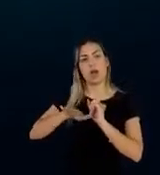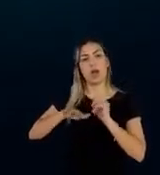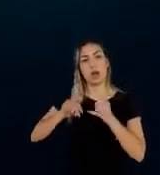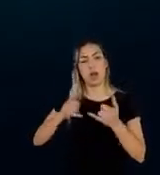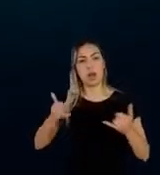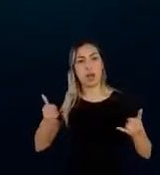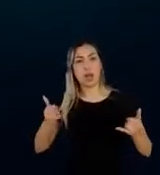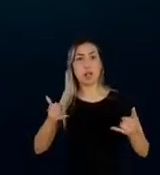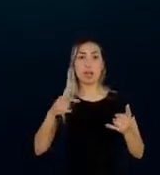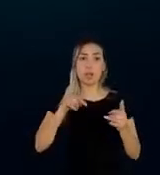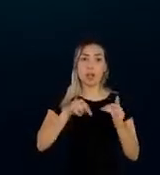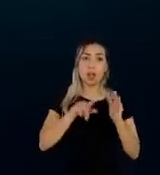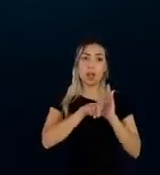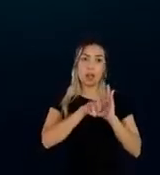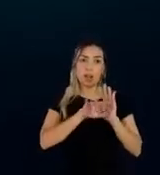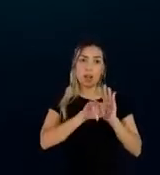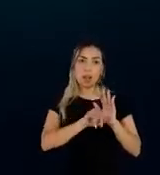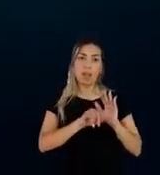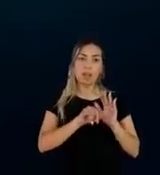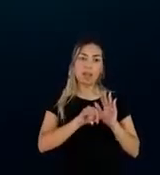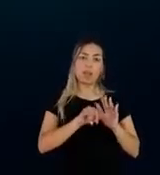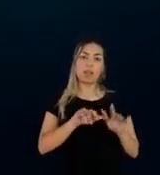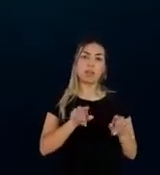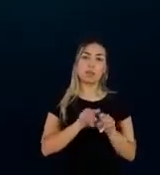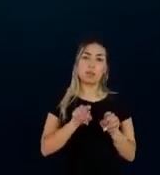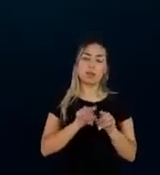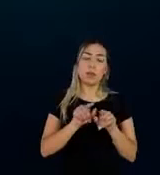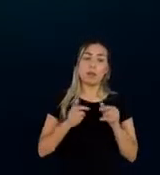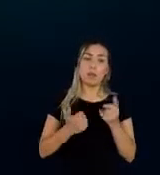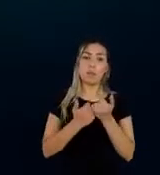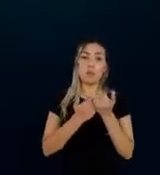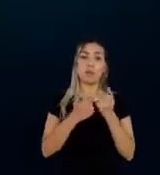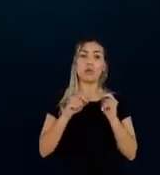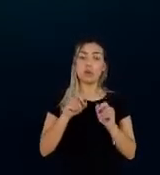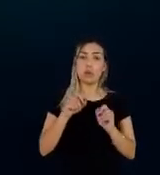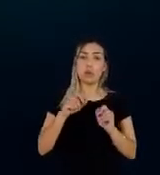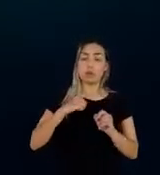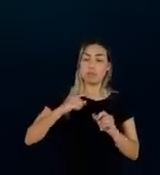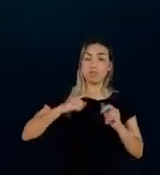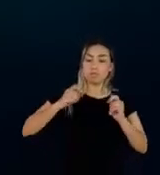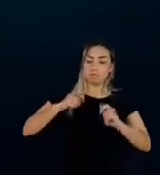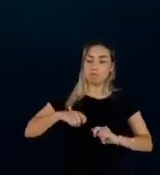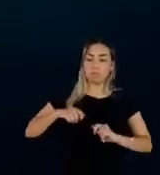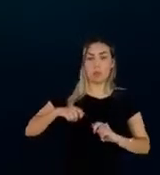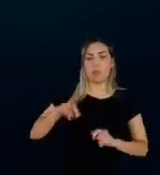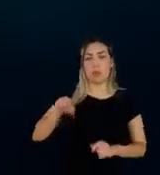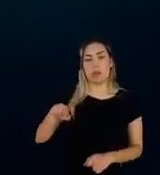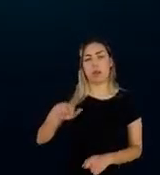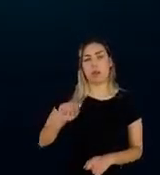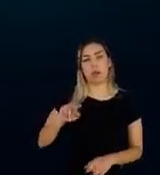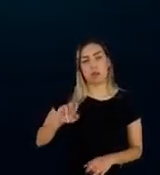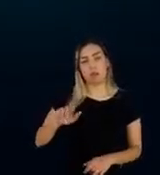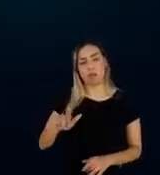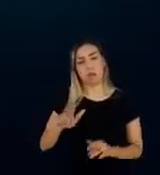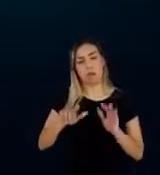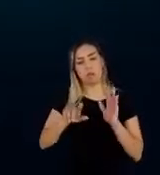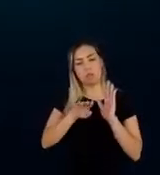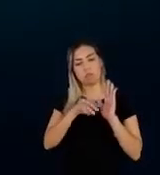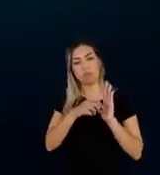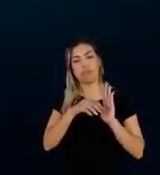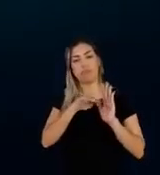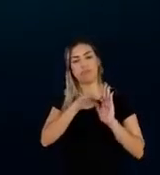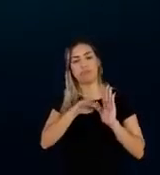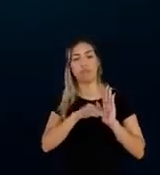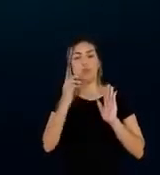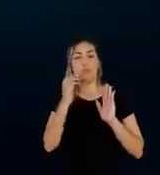ela estabelece a competência da ANEEL em estabelecer os regulamentos. Então, é por isso essa